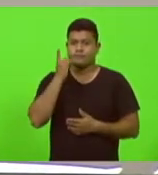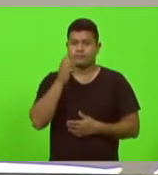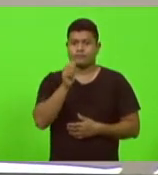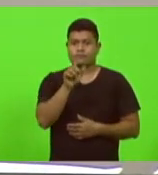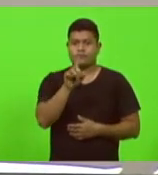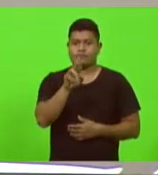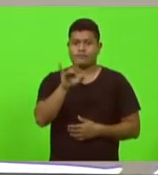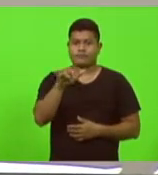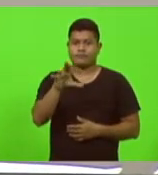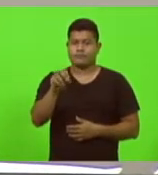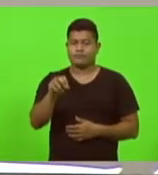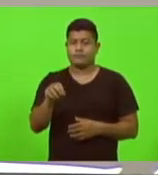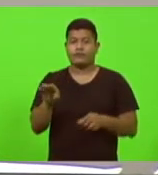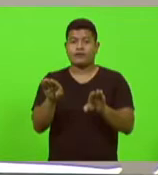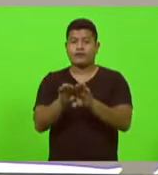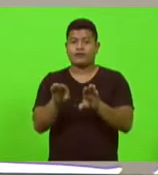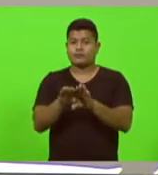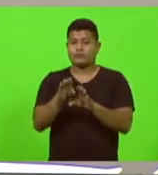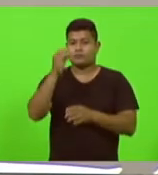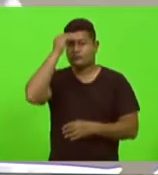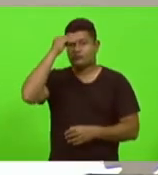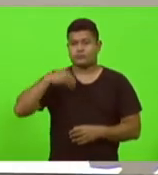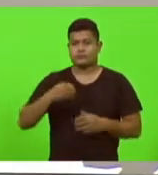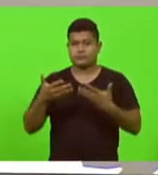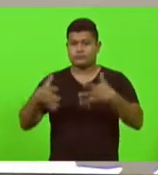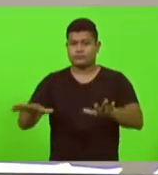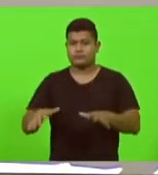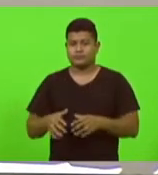declina da convocação.